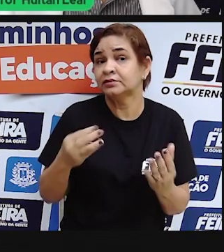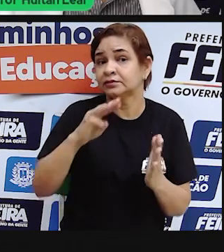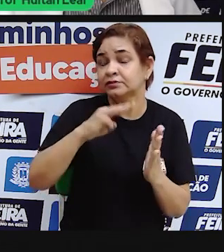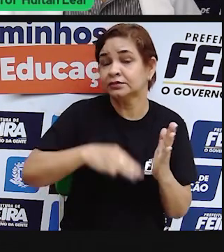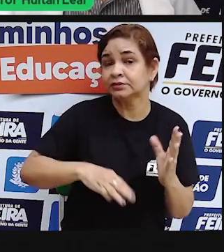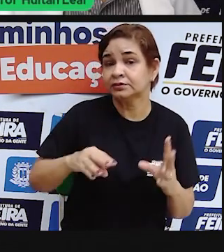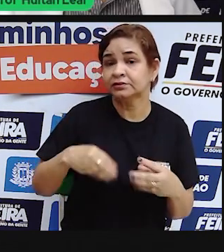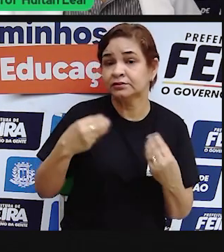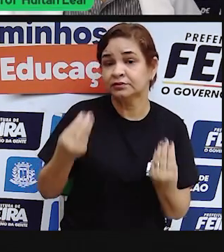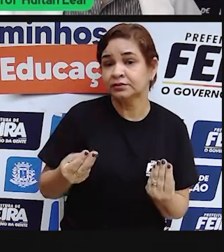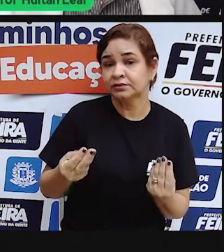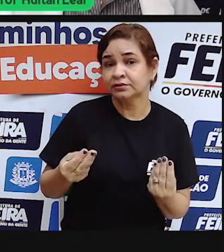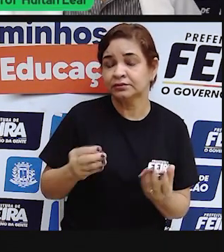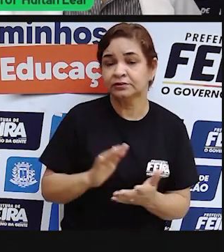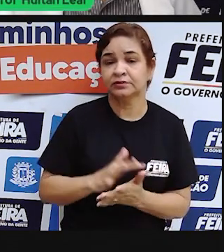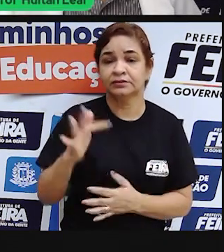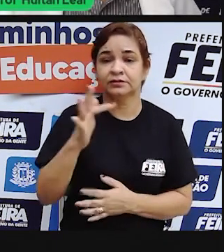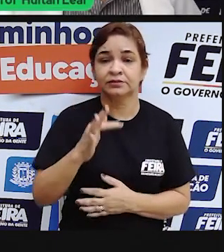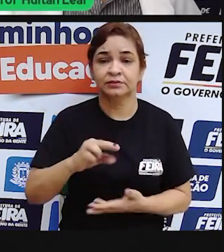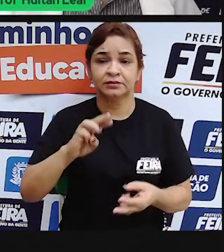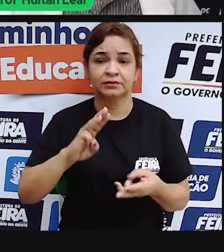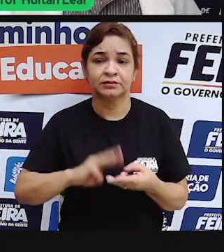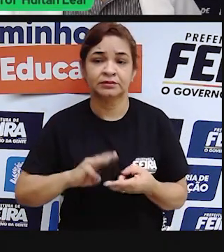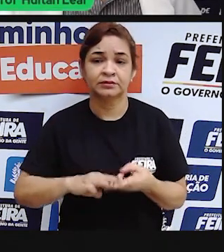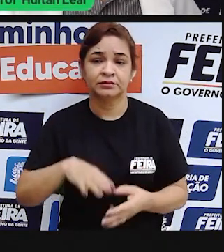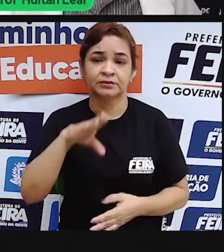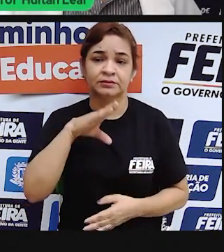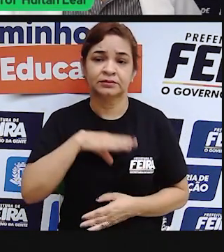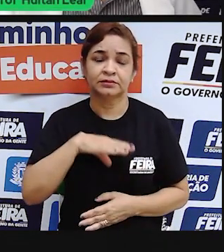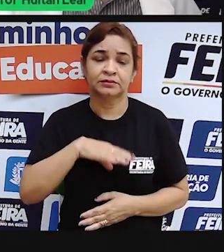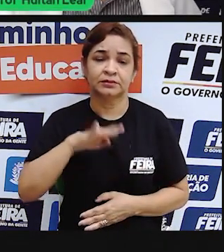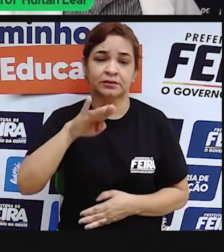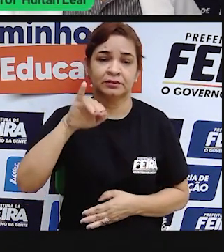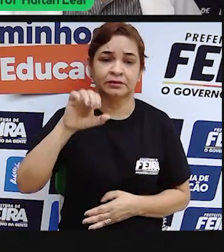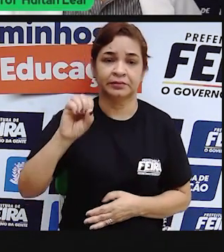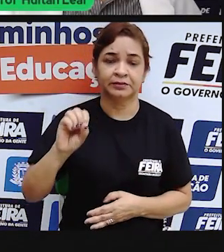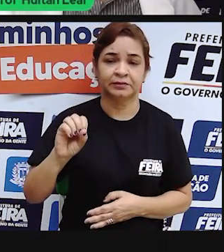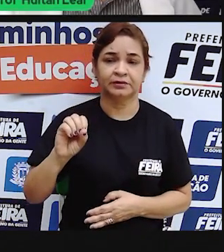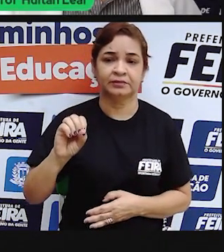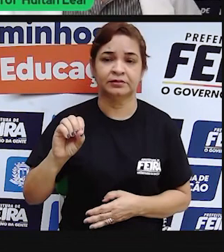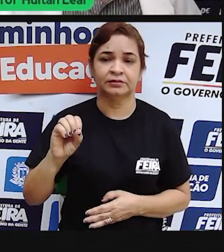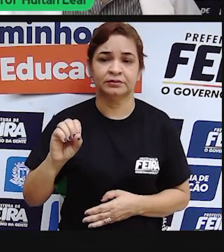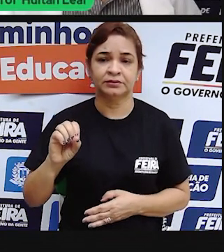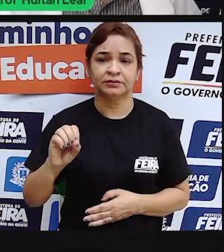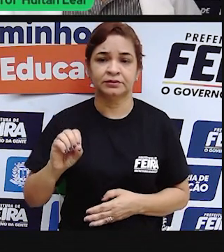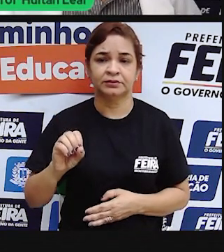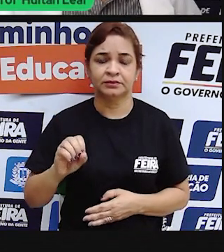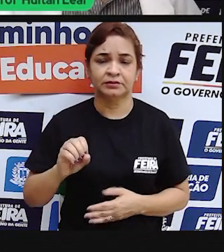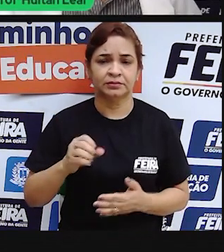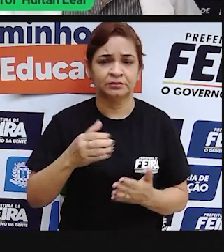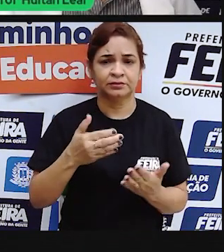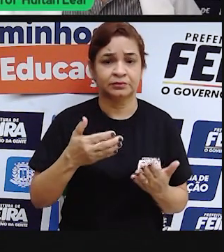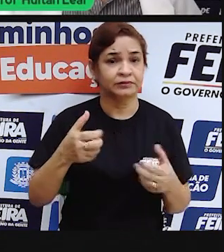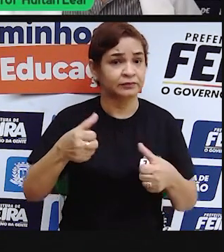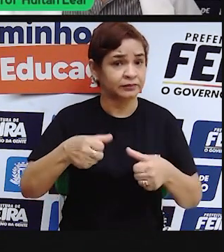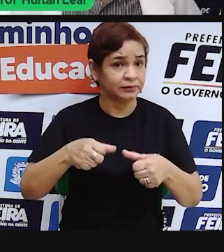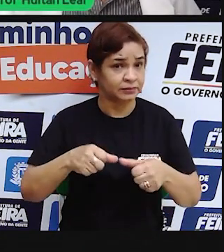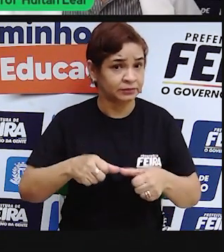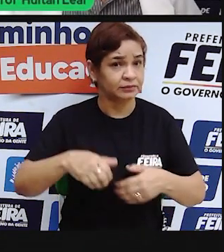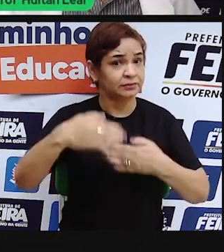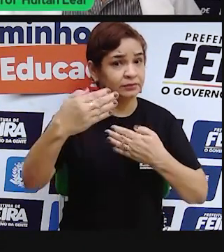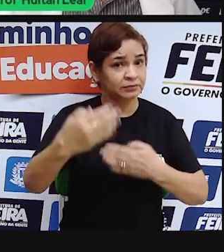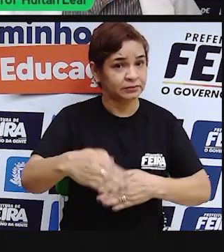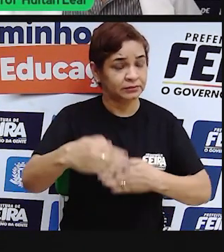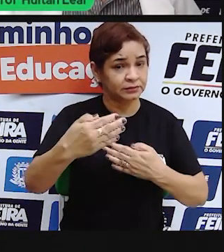vou elucidar quais são elas. Física, matemática, português, biologia. Cairão na